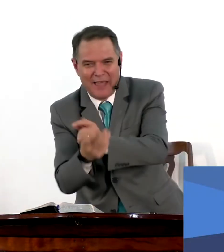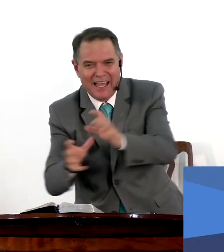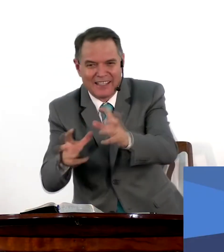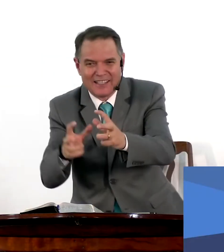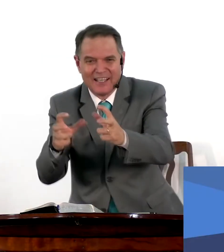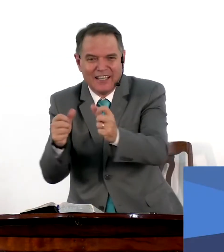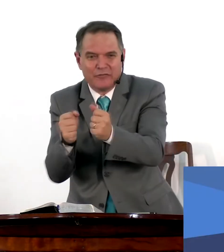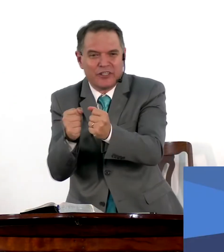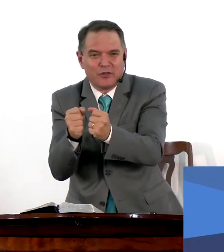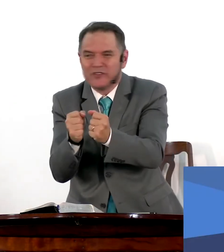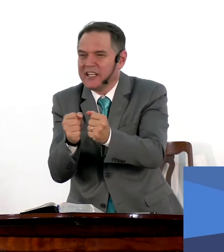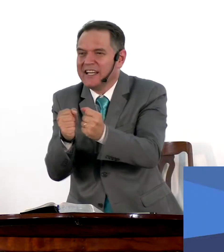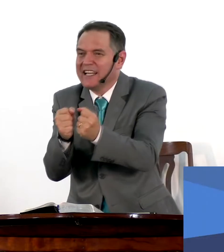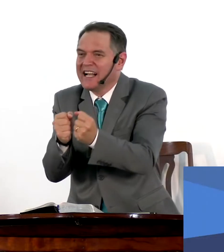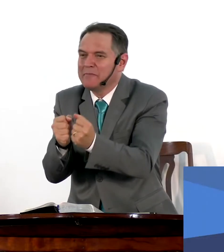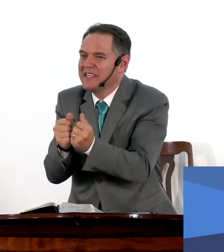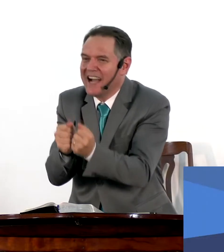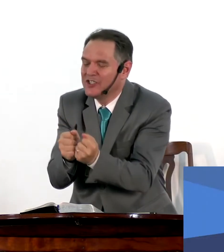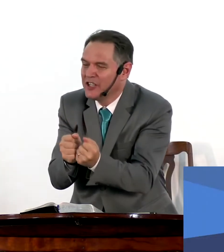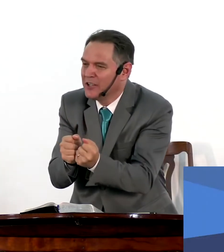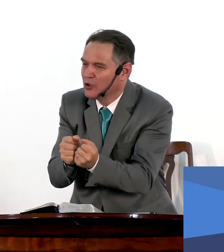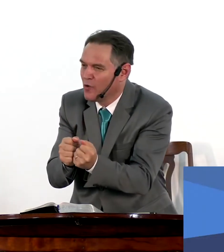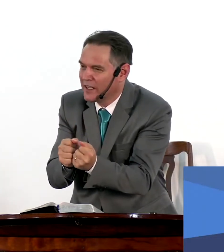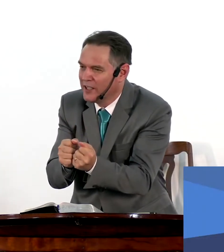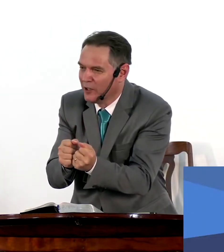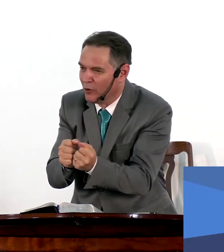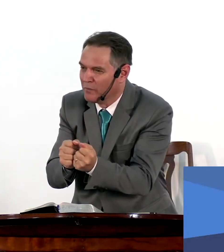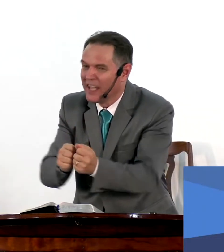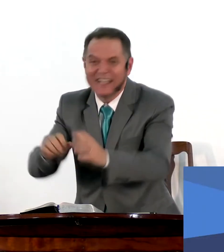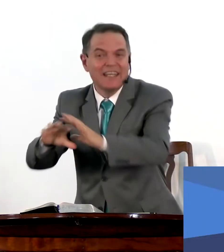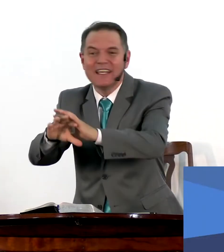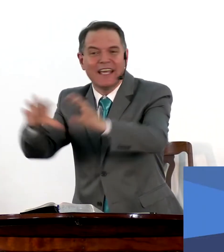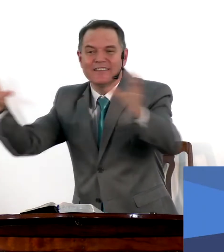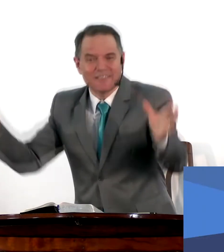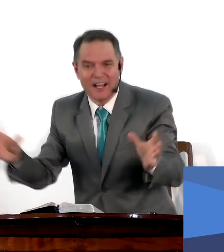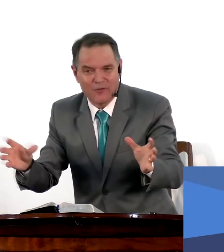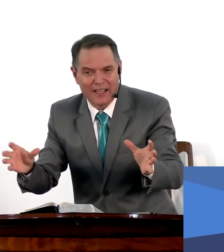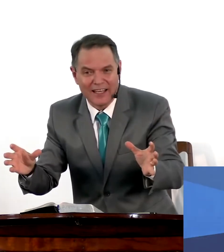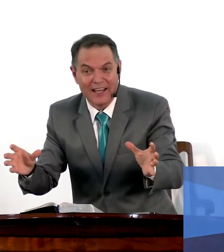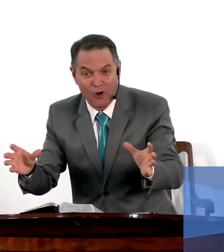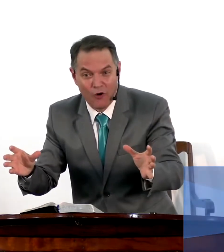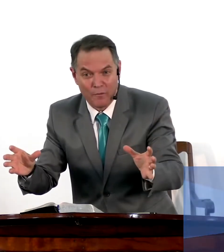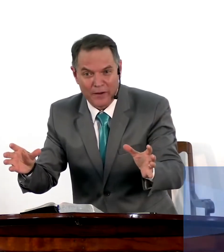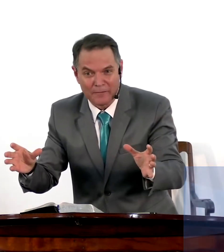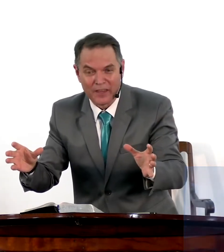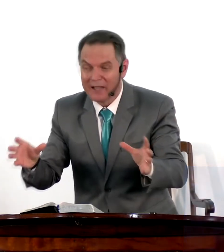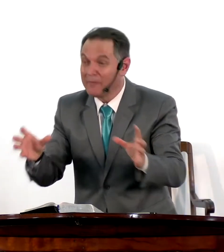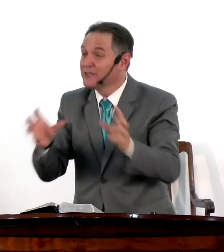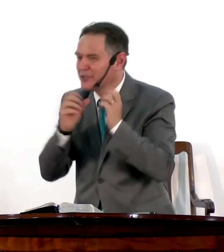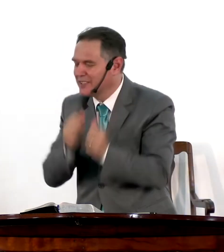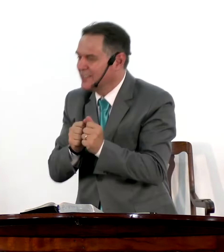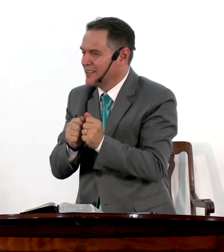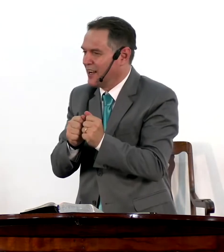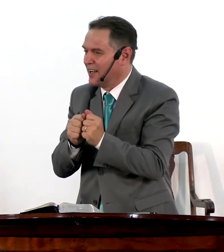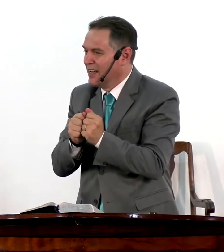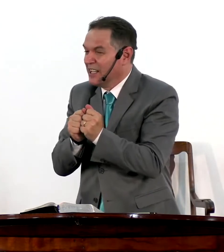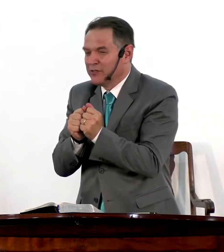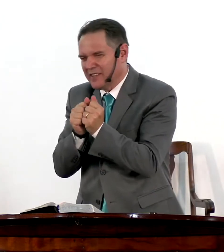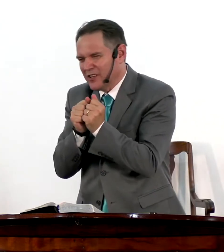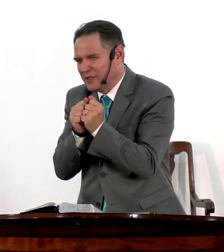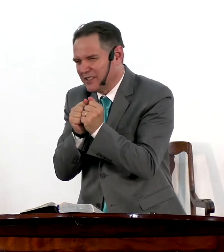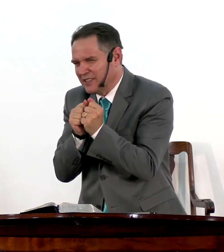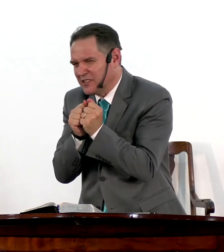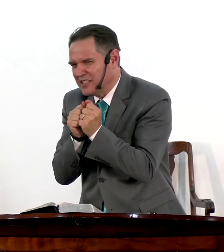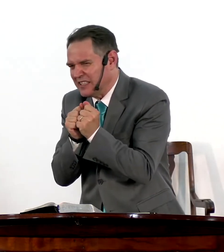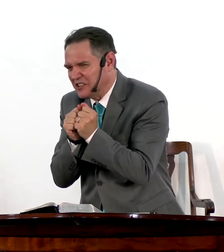suas pernas e você não conseguiria nem caminhar direito com aquilo. Ninguém está com aquela roupa, mas você está. E